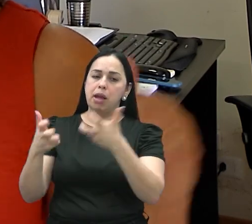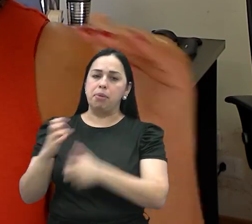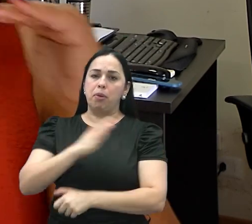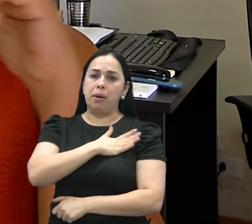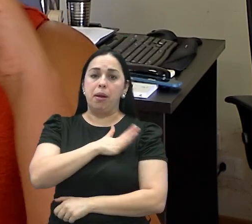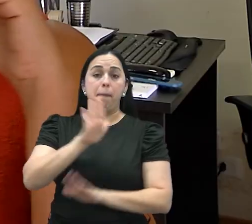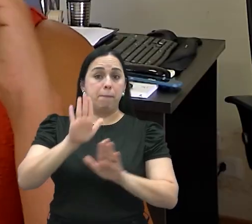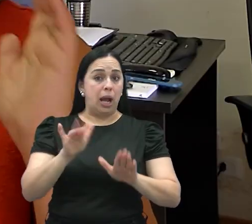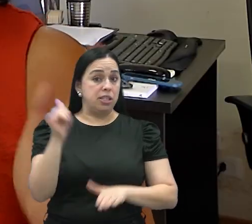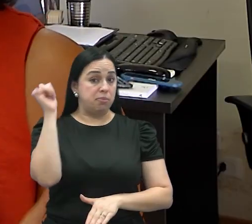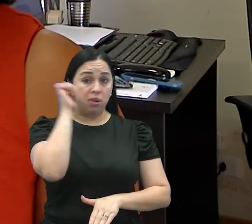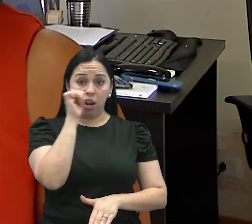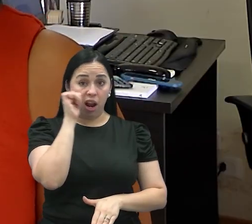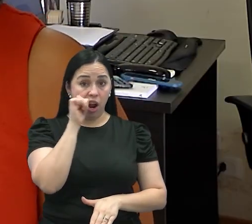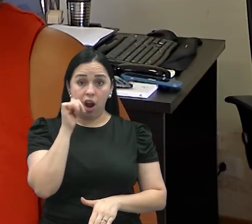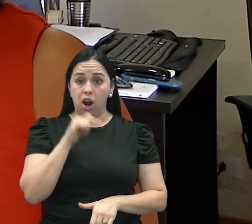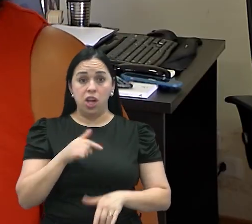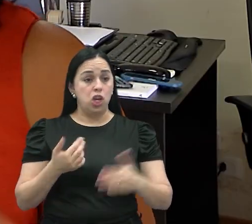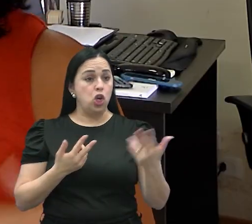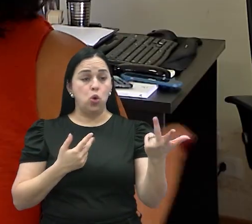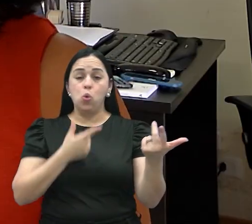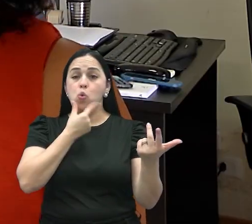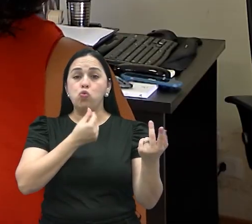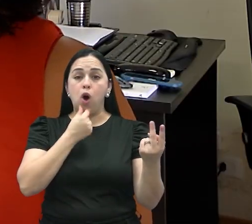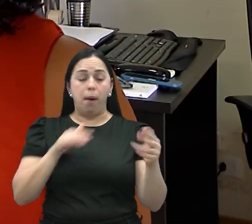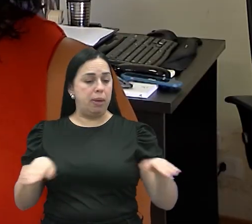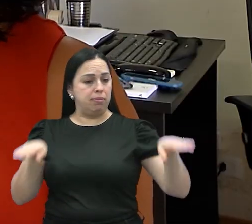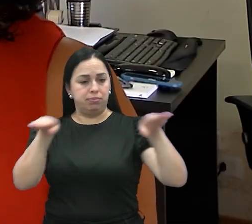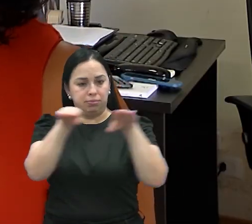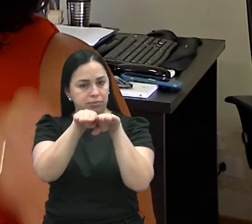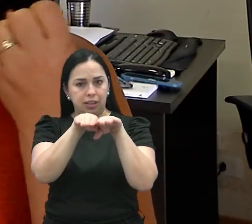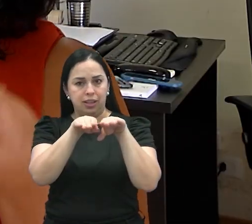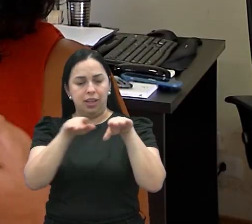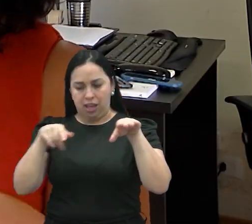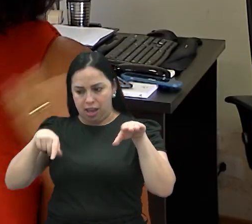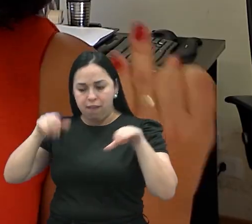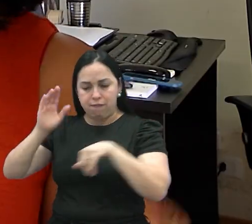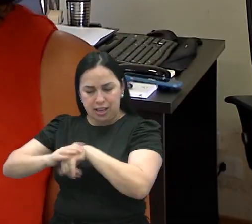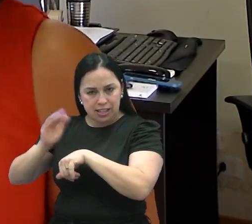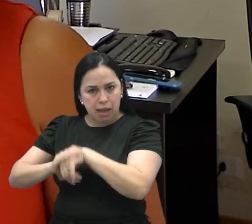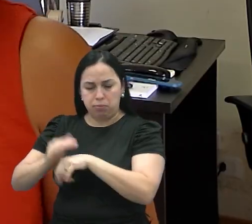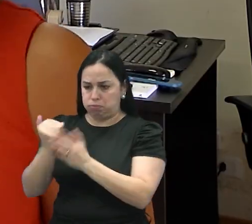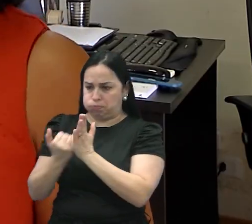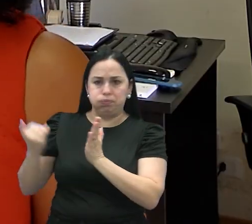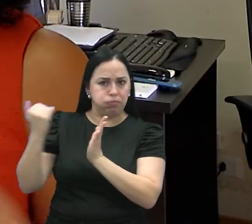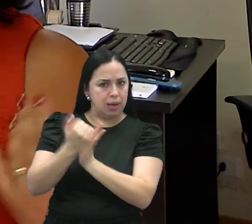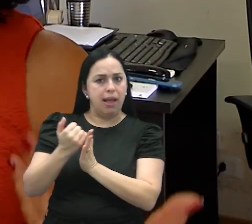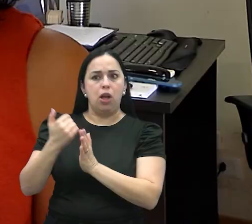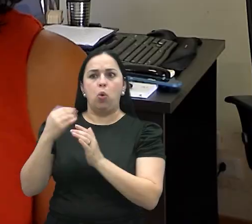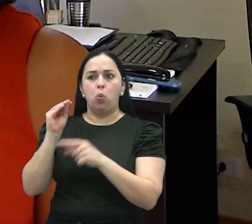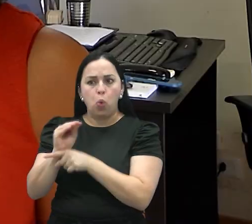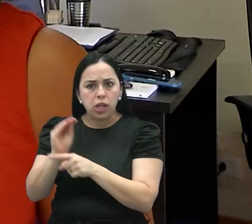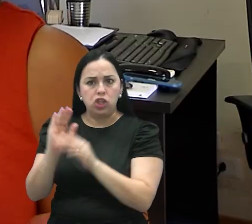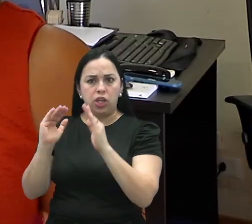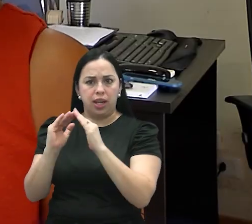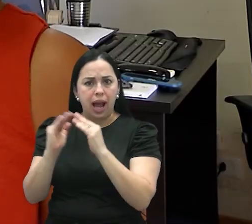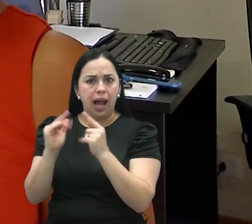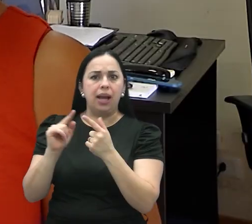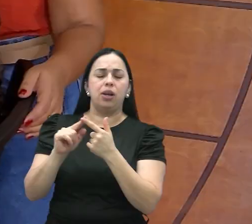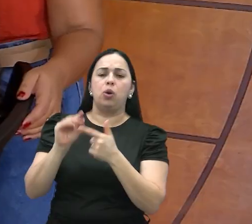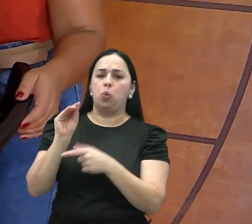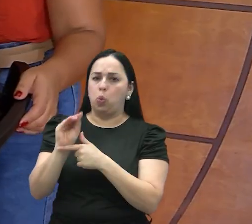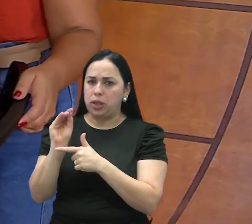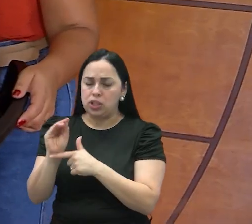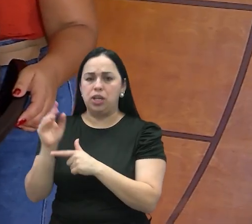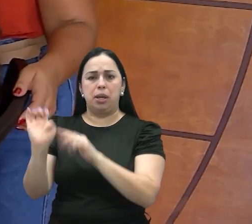mulheres estamos ali no mesmo nível. E conseguimos fazer mais coisas, Cuida de casa, cuida de empresa, cuida de pais, a gente cuida de